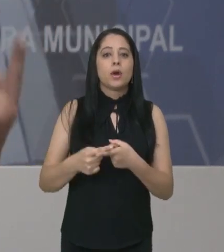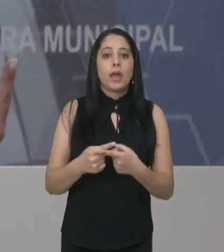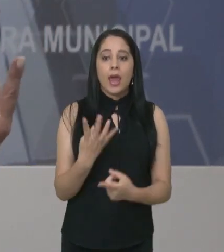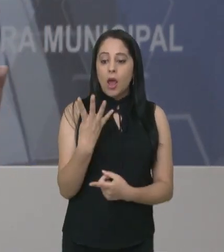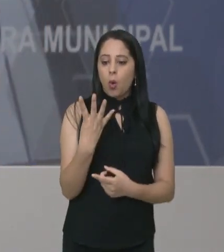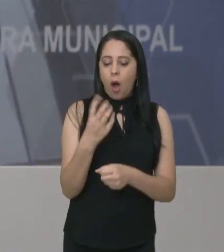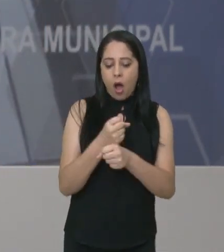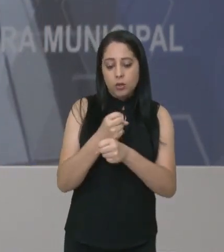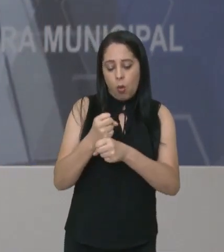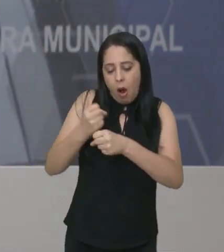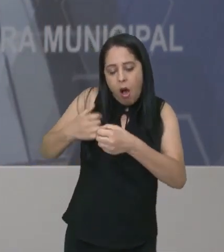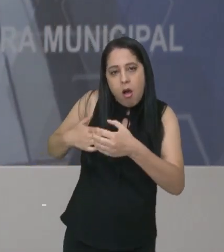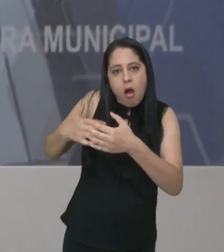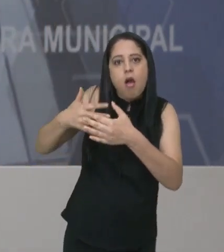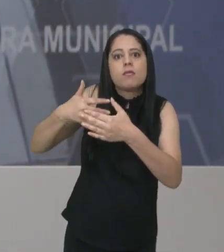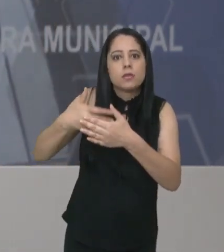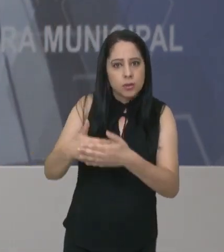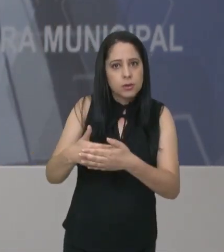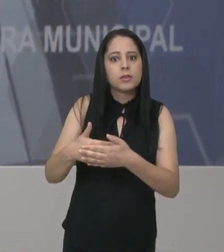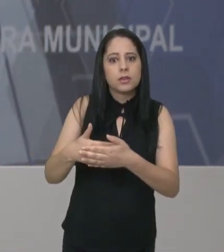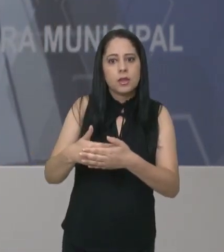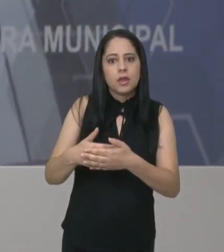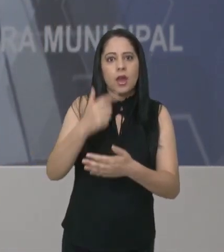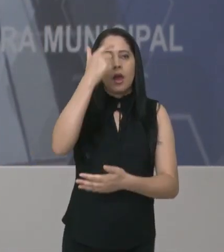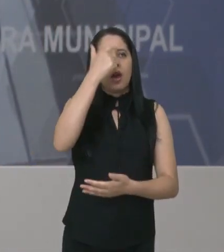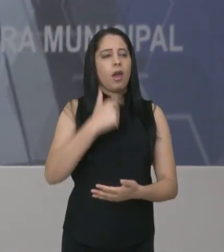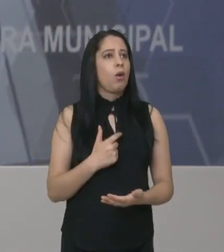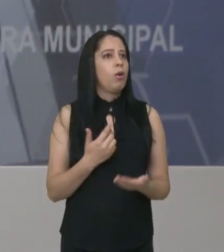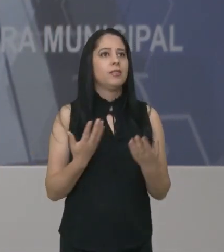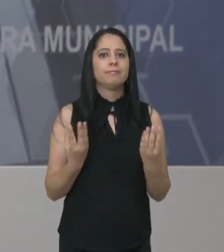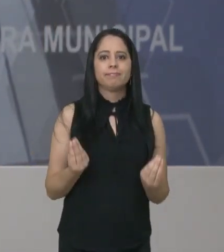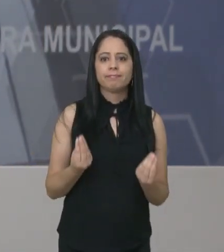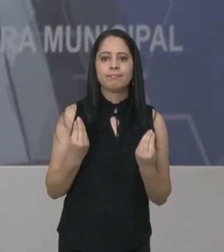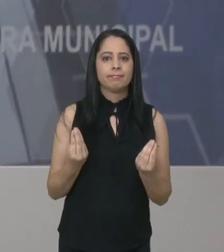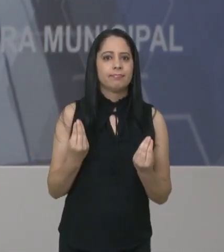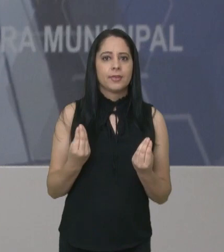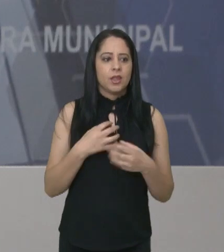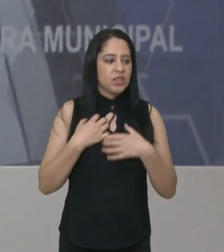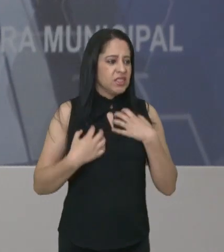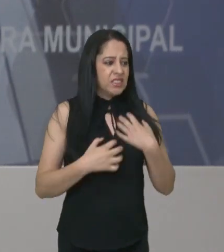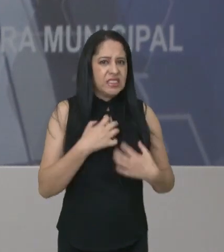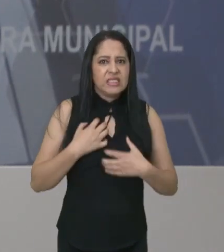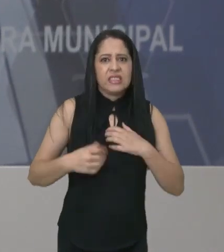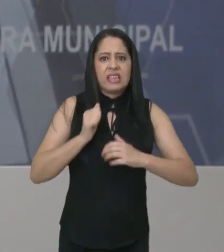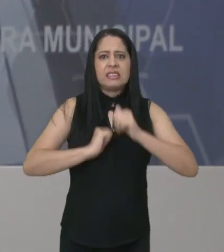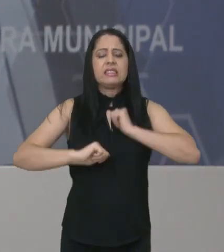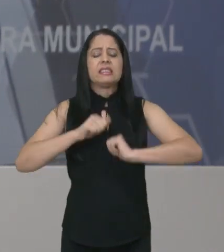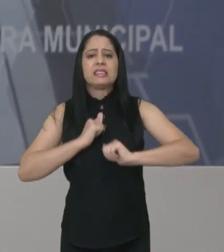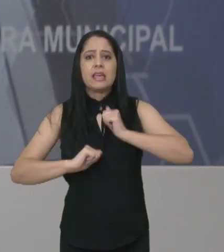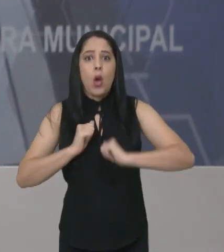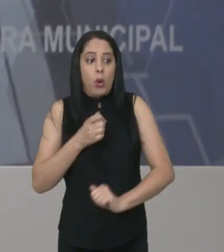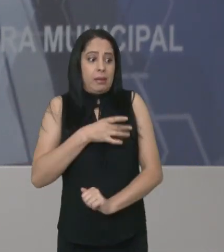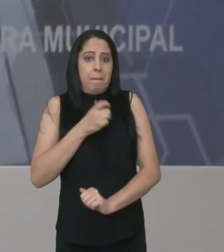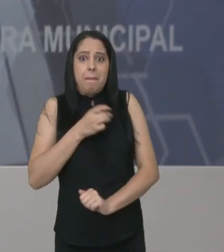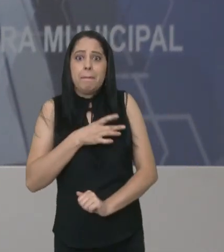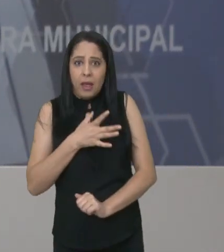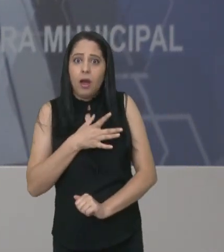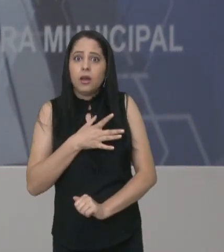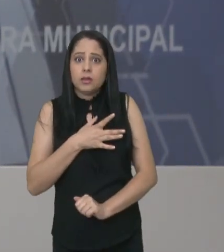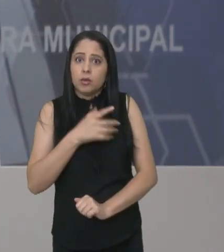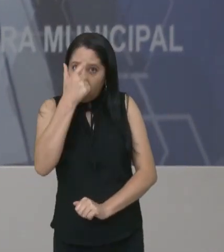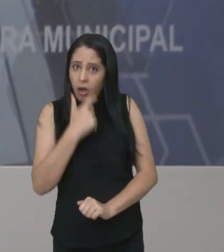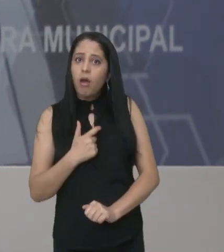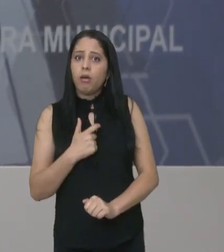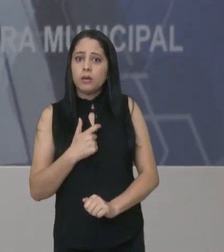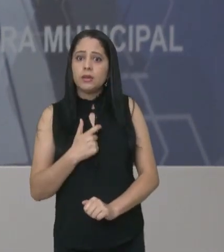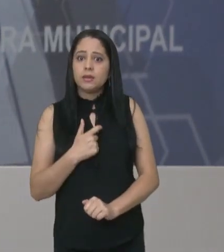4 anos eu fiquei quase desesperada, ansiosa, com medo.